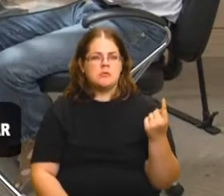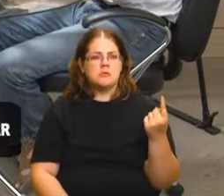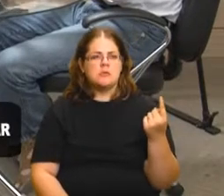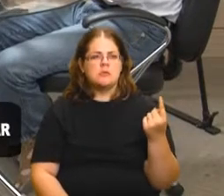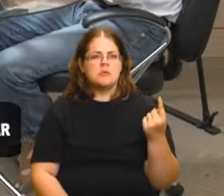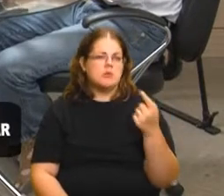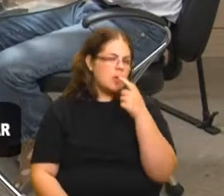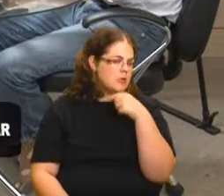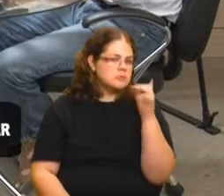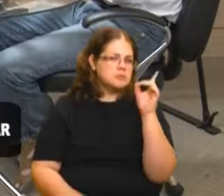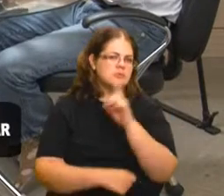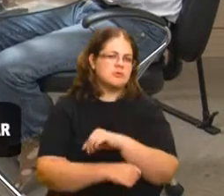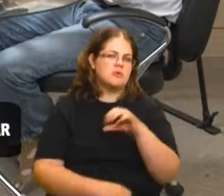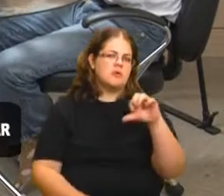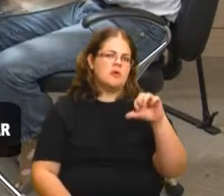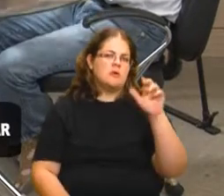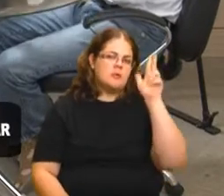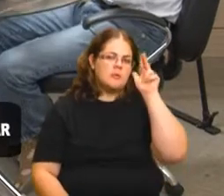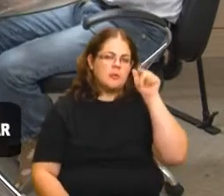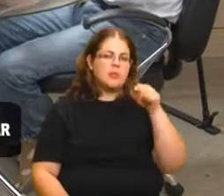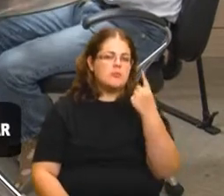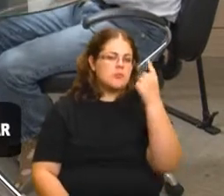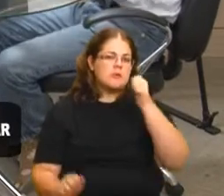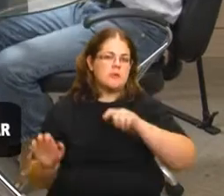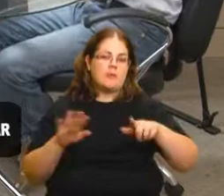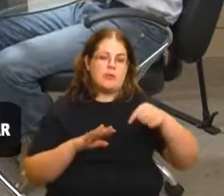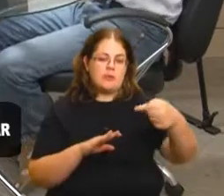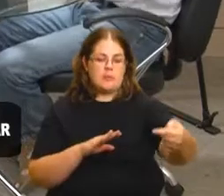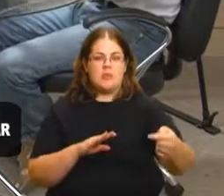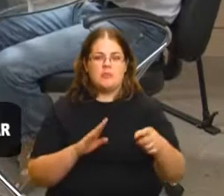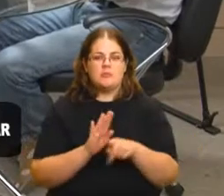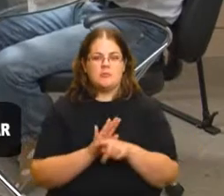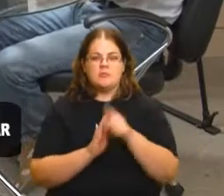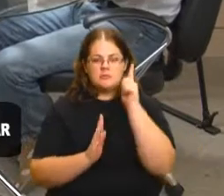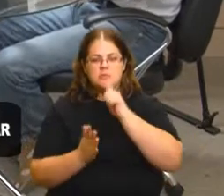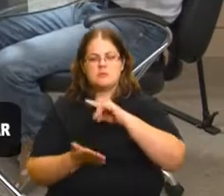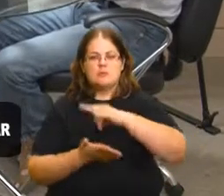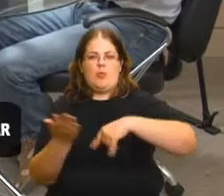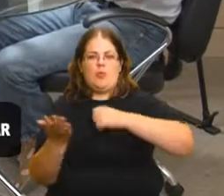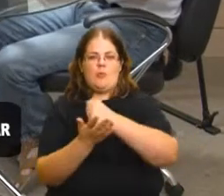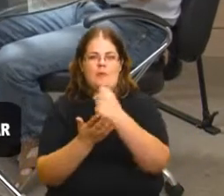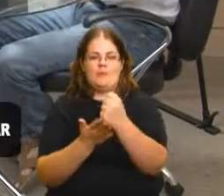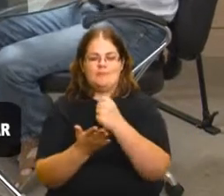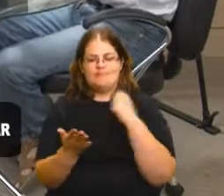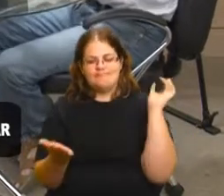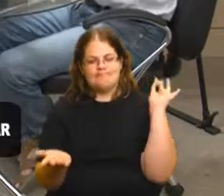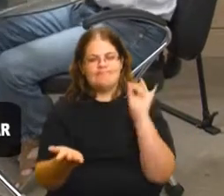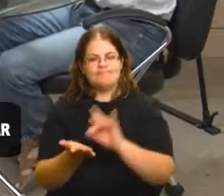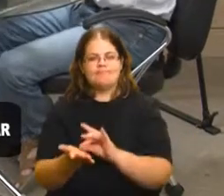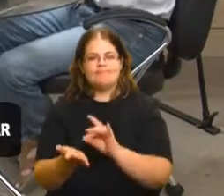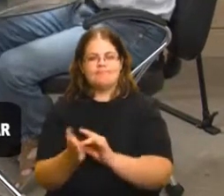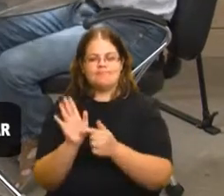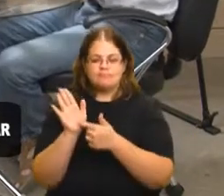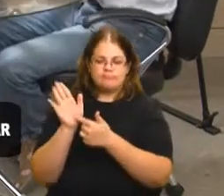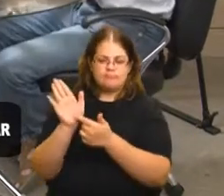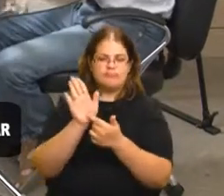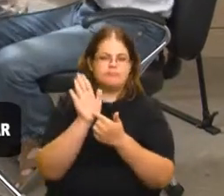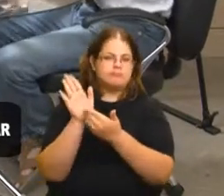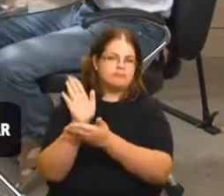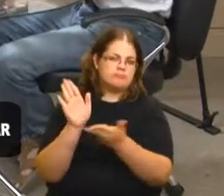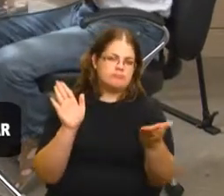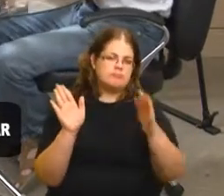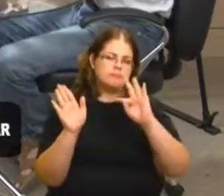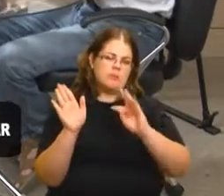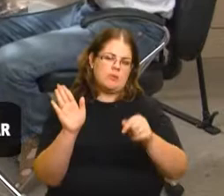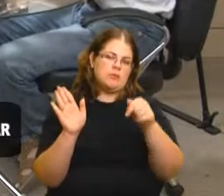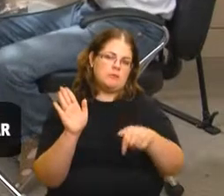assim, deve ter sido no dia 9 de abril. Uma semana depois do golpe surgiu um ato institucional. Um ato institucional que se impõe sobre